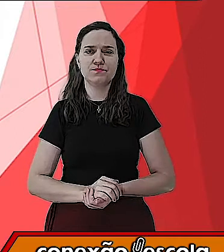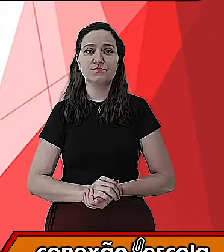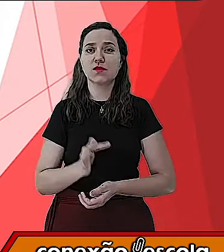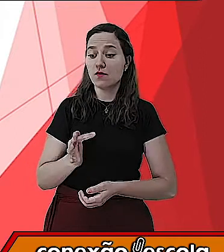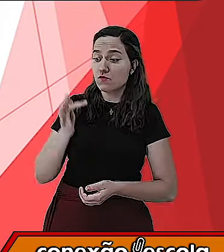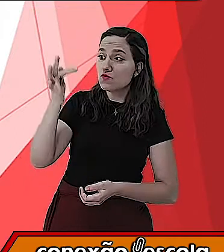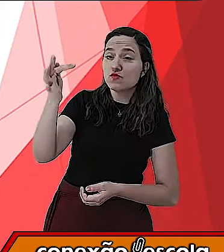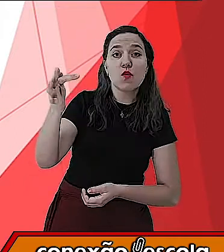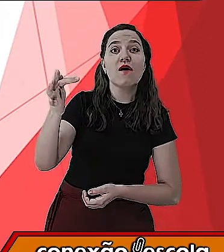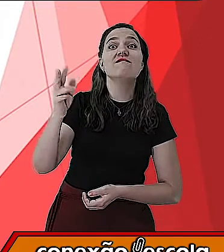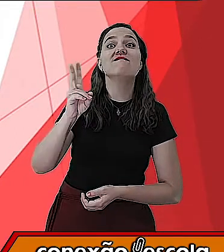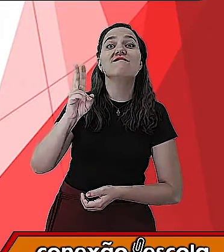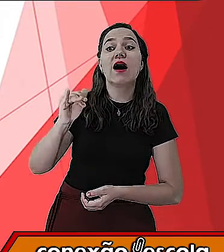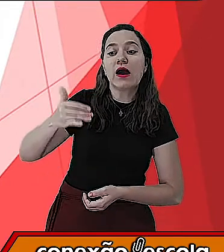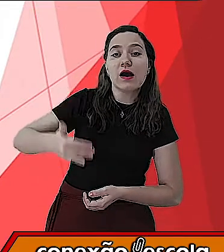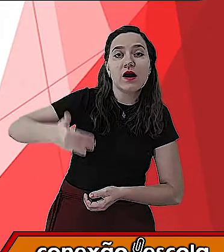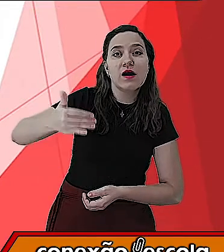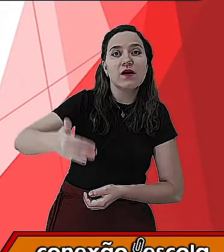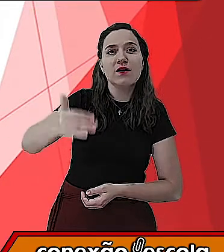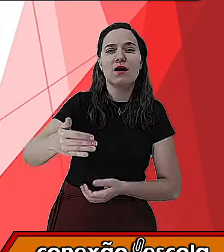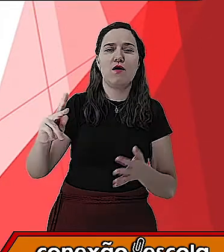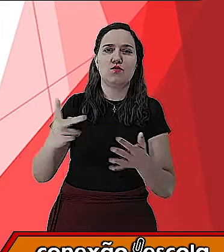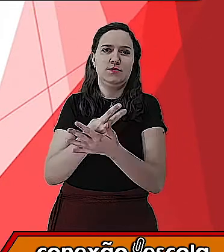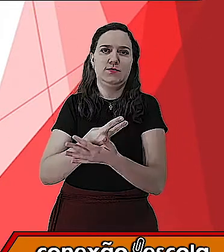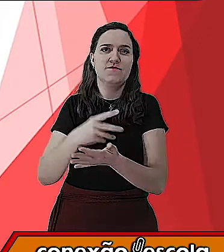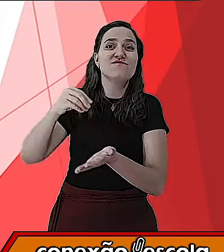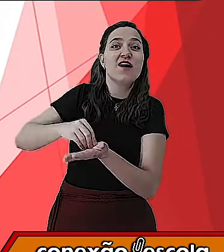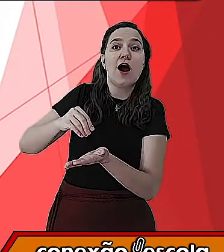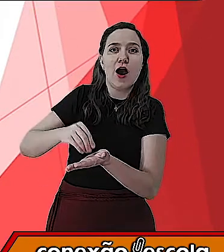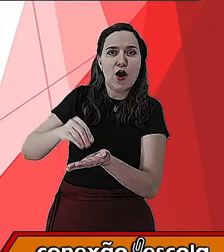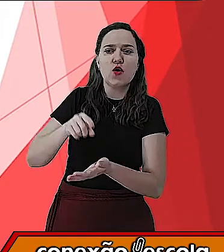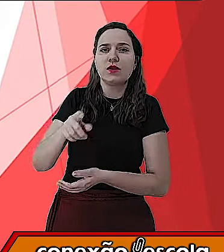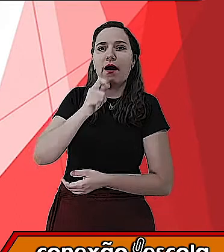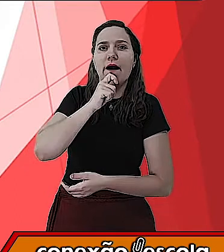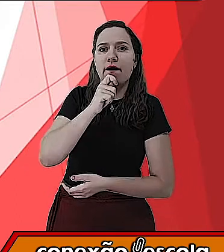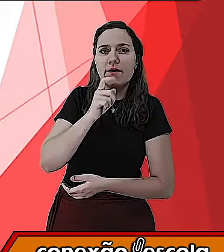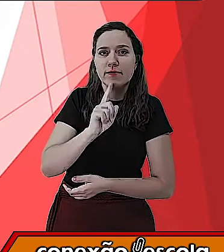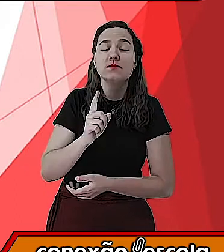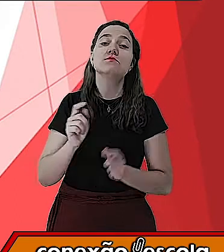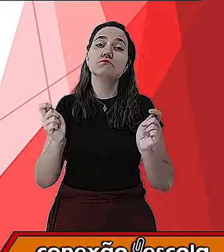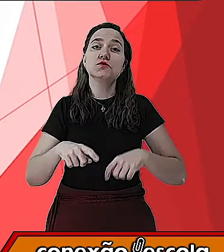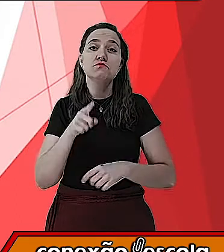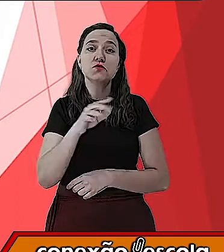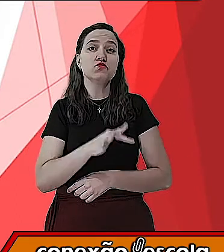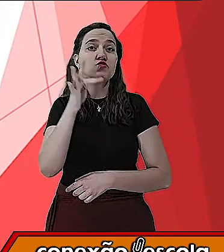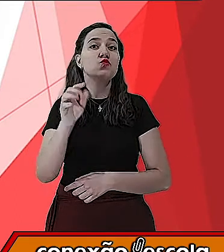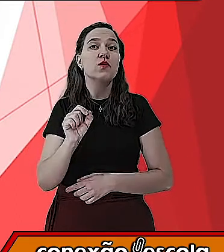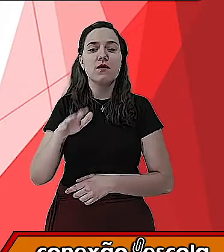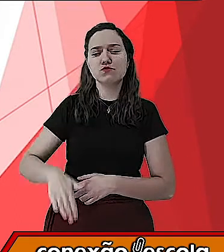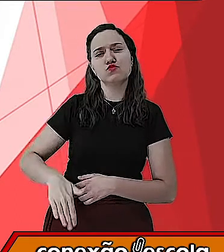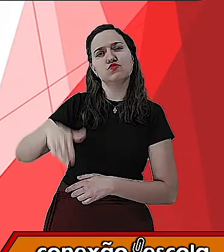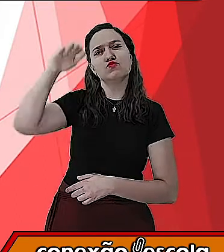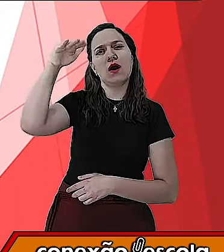Futuro ainda vai acontecer. Pode ser quando você estiver na fase adulta